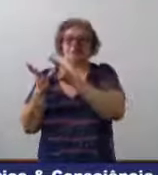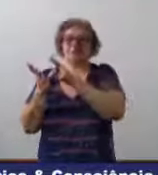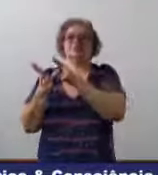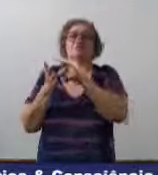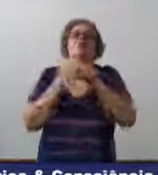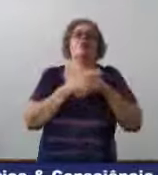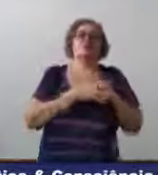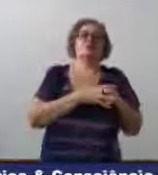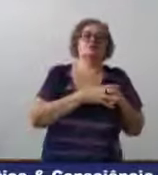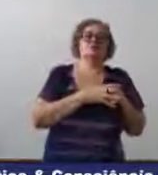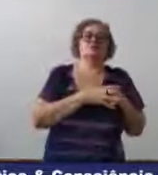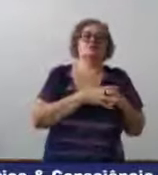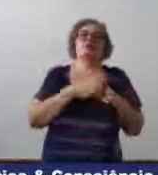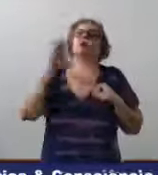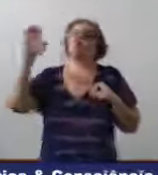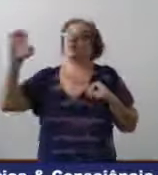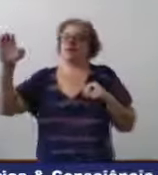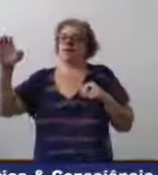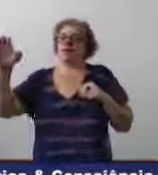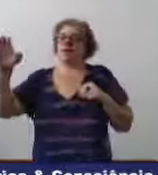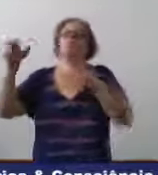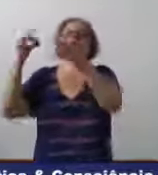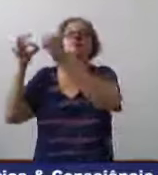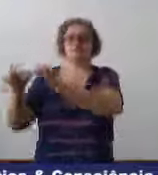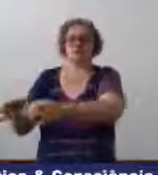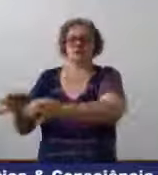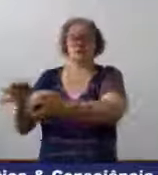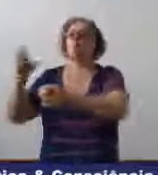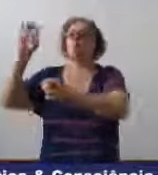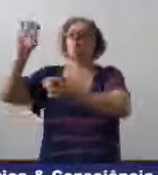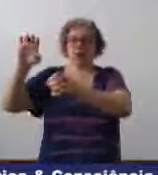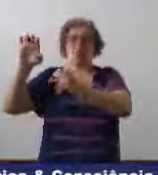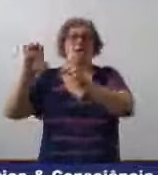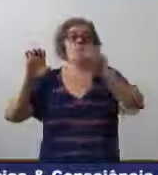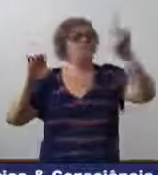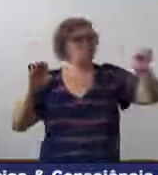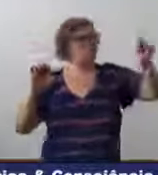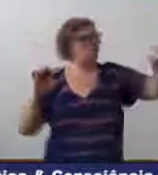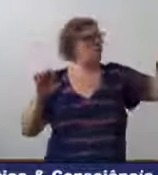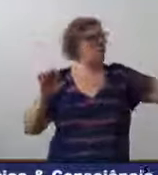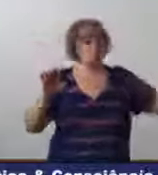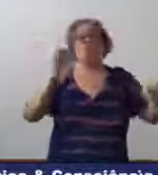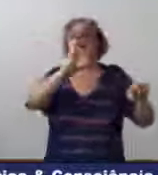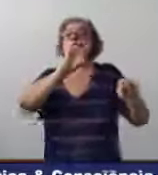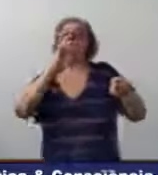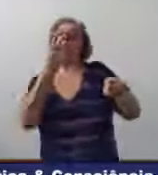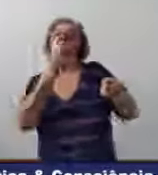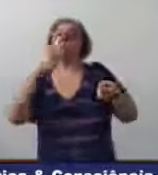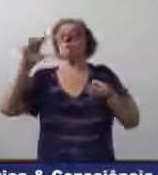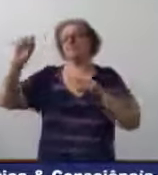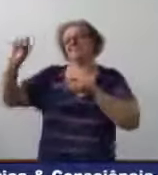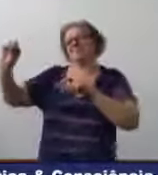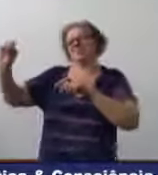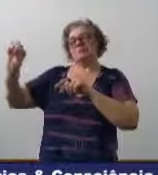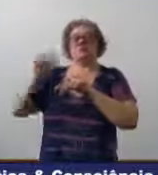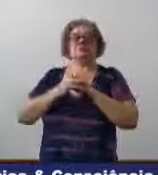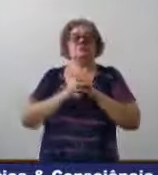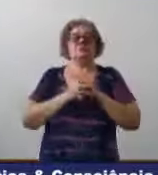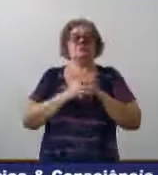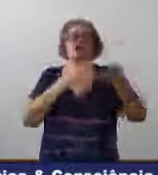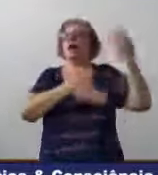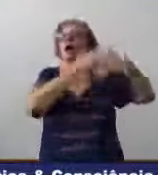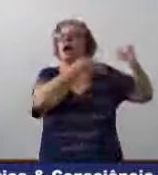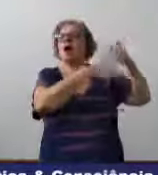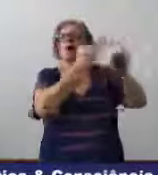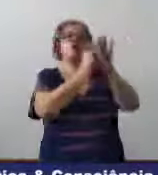paradigma. Está certo, o elétron às vezes se comporta como onda e às vezes se comporta como partícula. Isso era